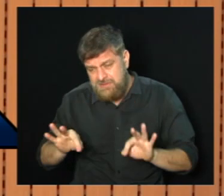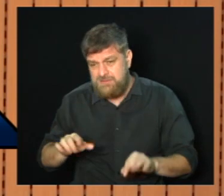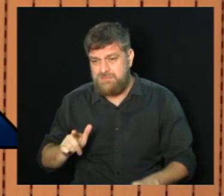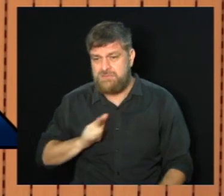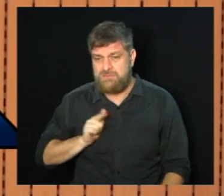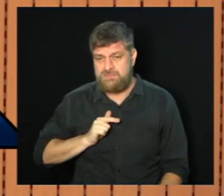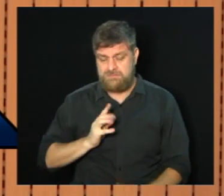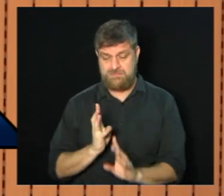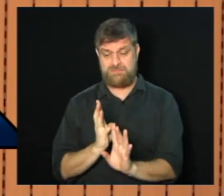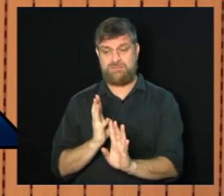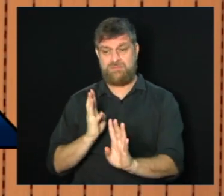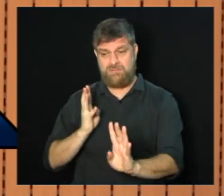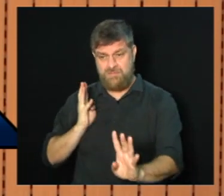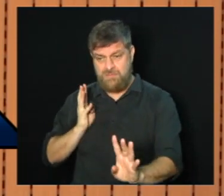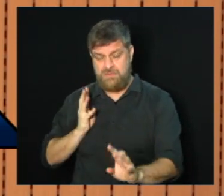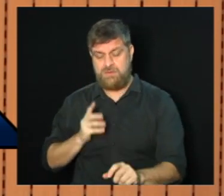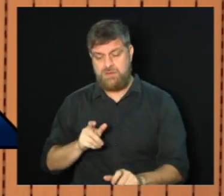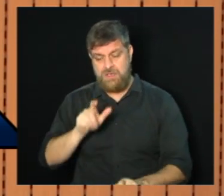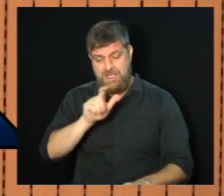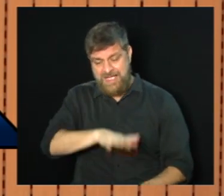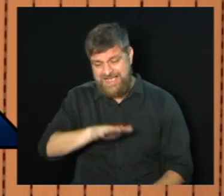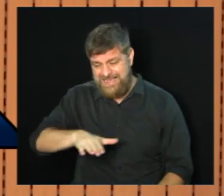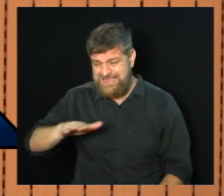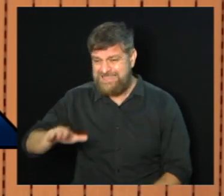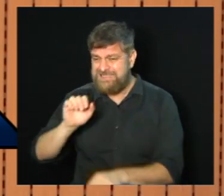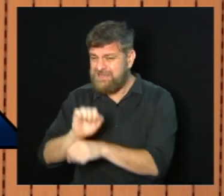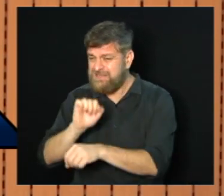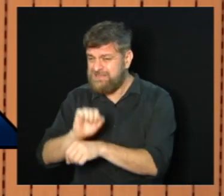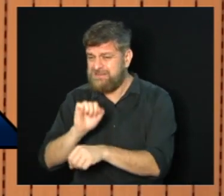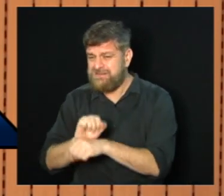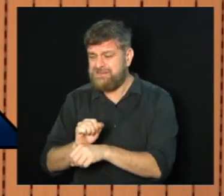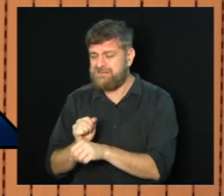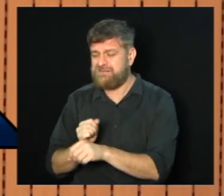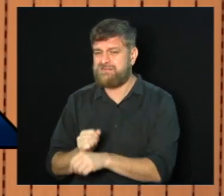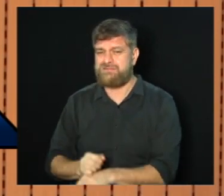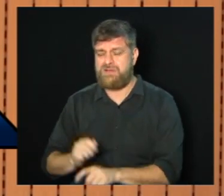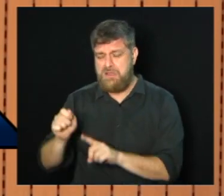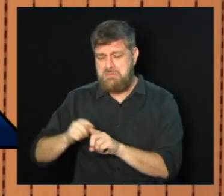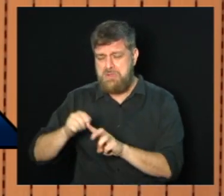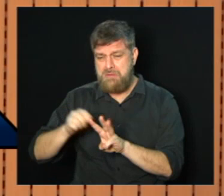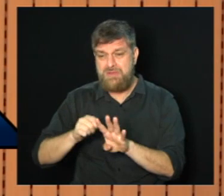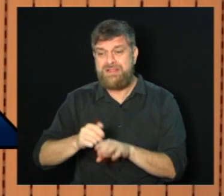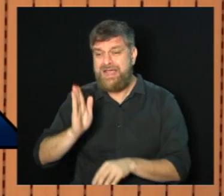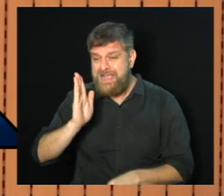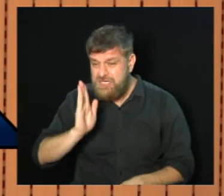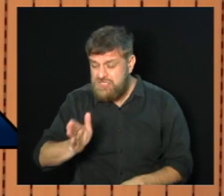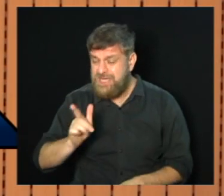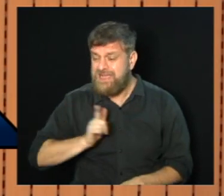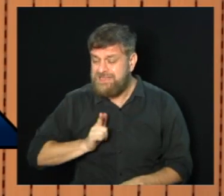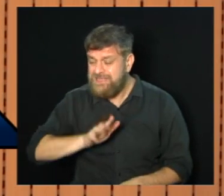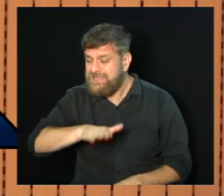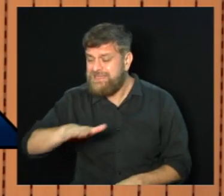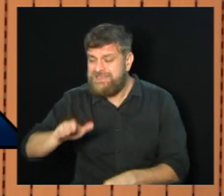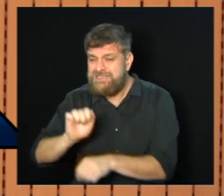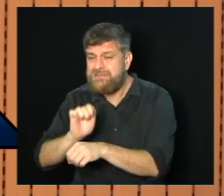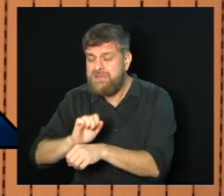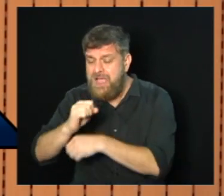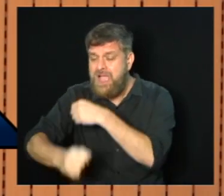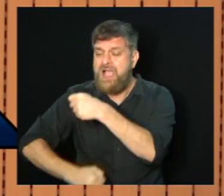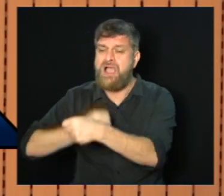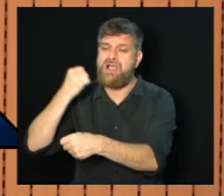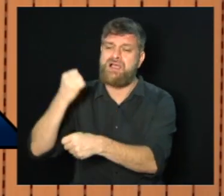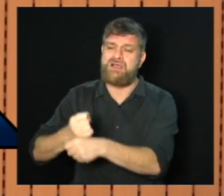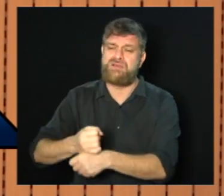coloca aquelas crianças que estão na fila de espera há muitos meses, anos. Então, para isso, esse